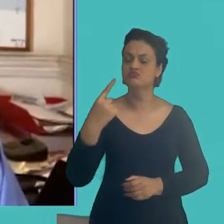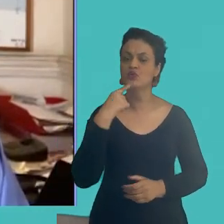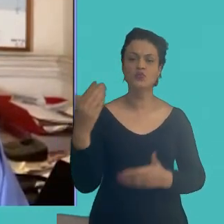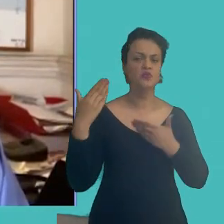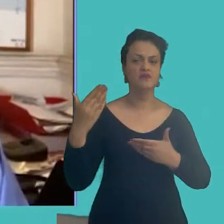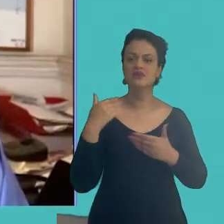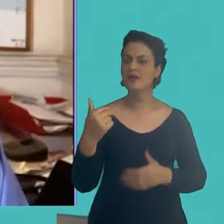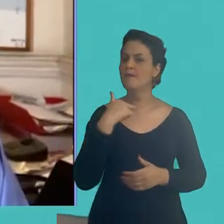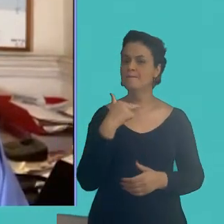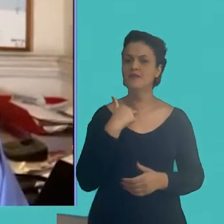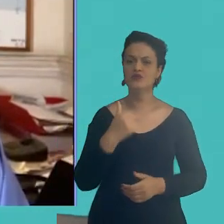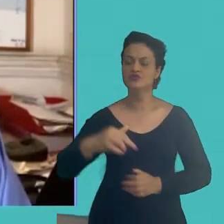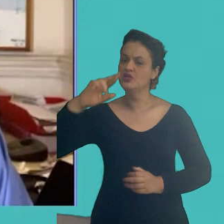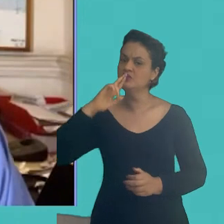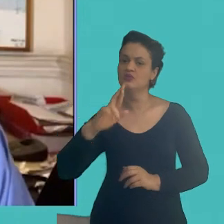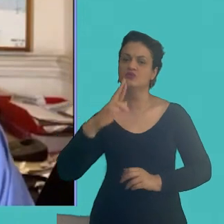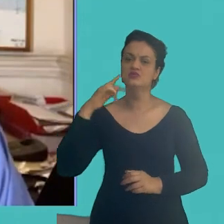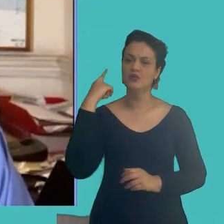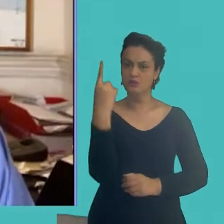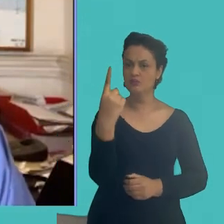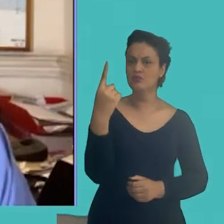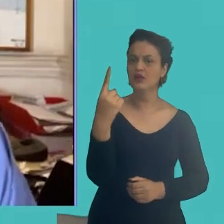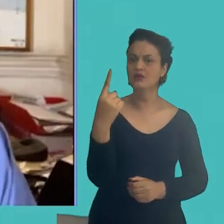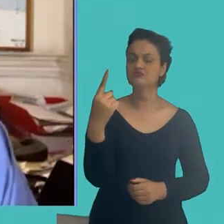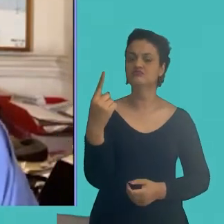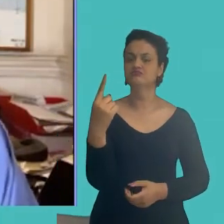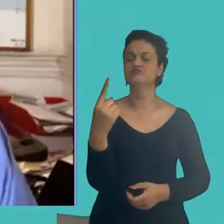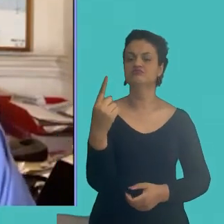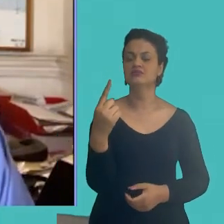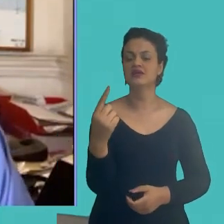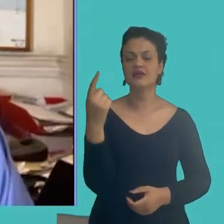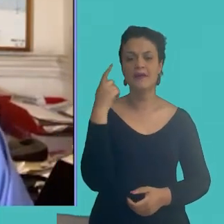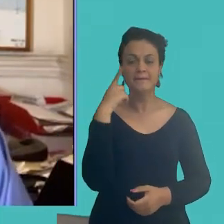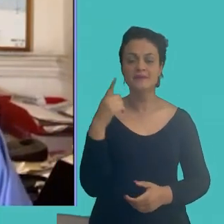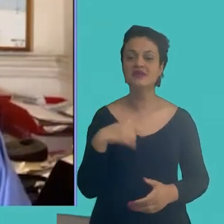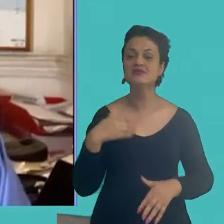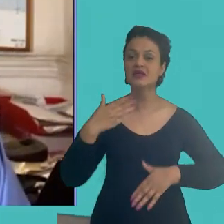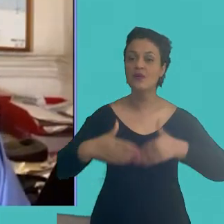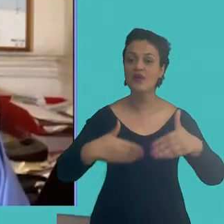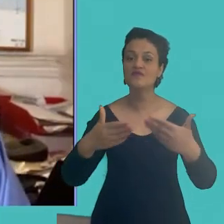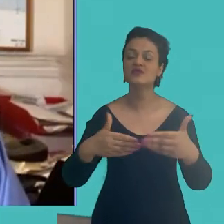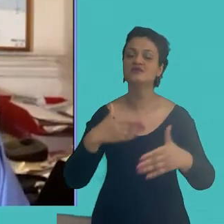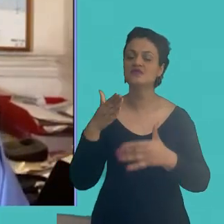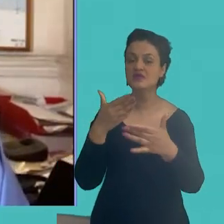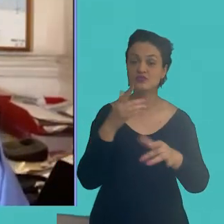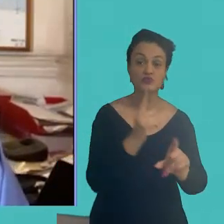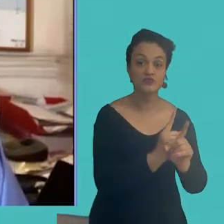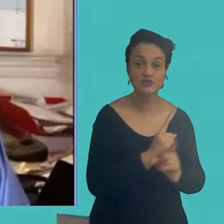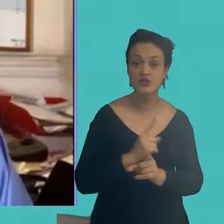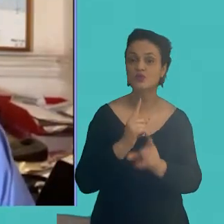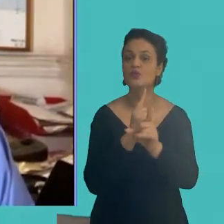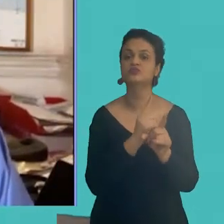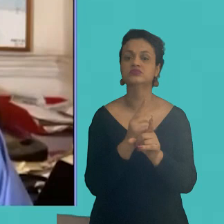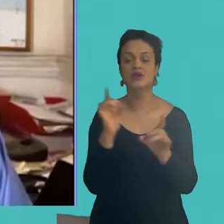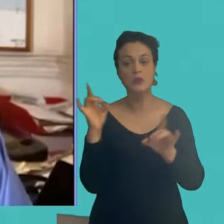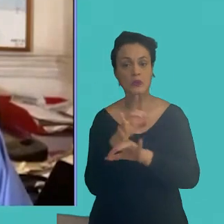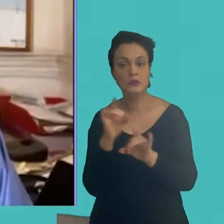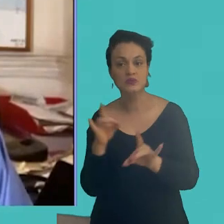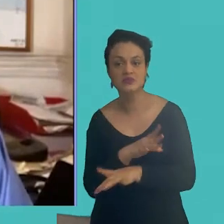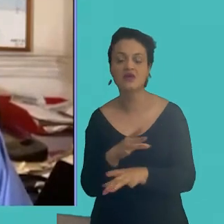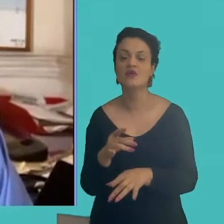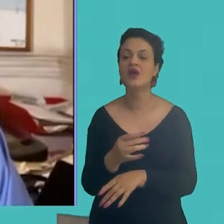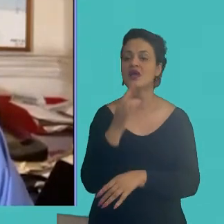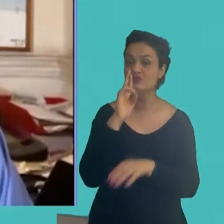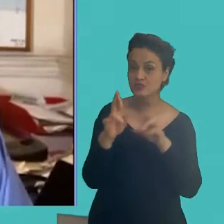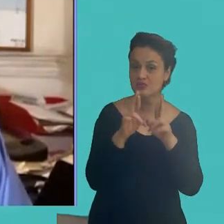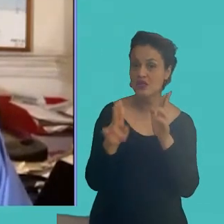se considera que sejam os avanços, os achados, as conclusões, o resultado das